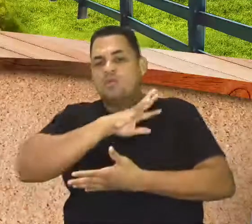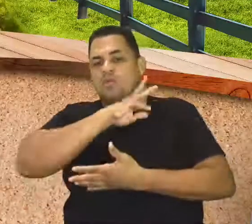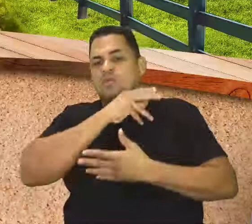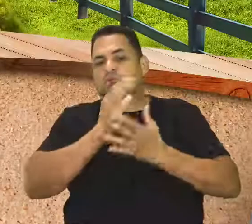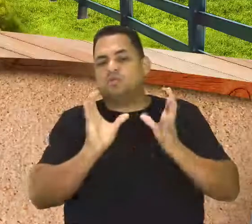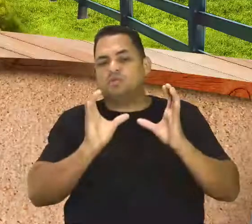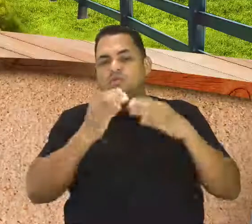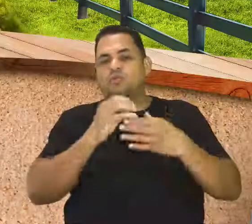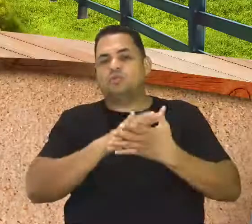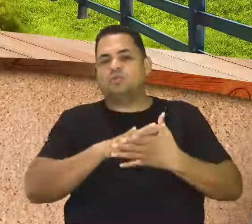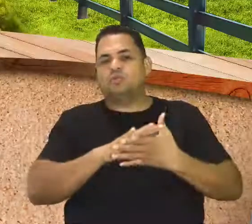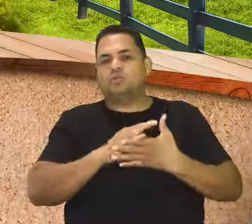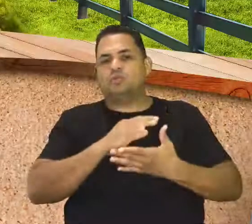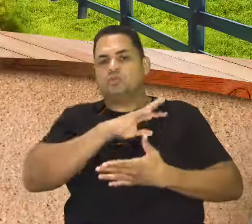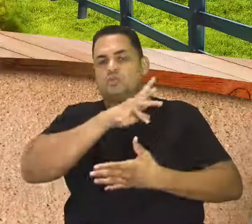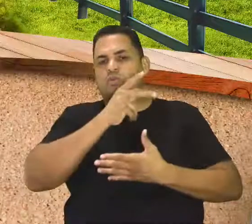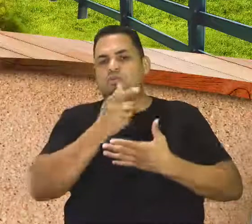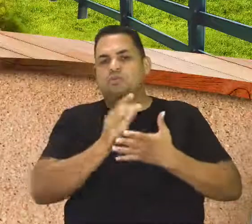grupos de animais que são